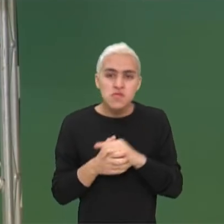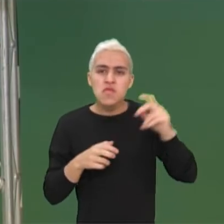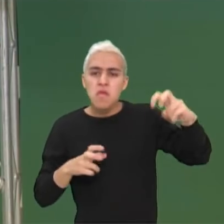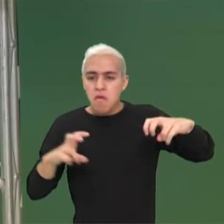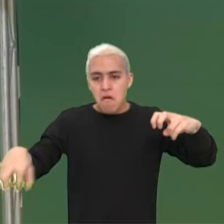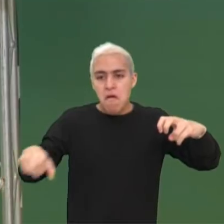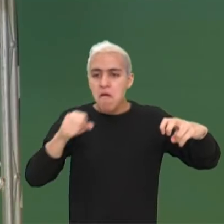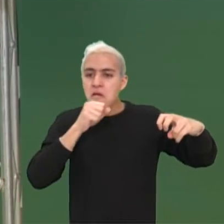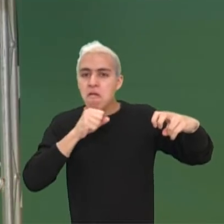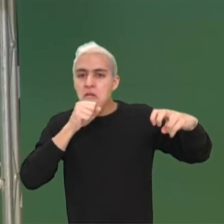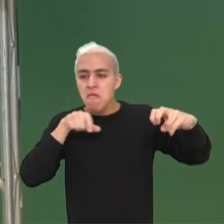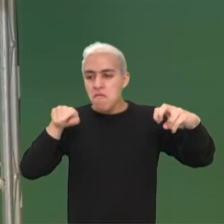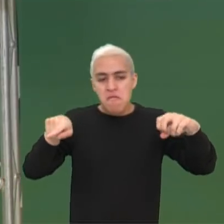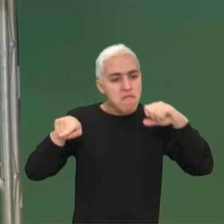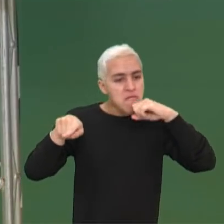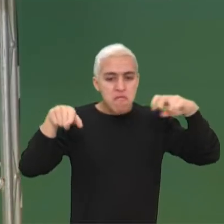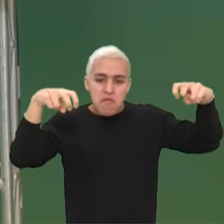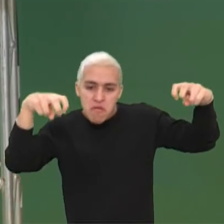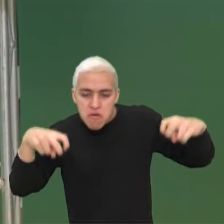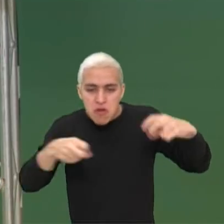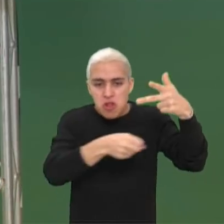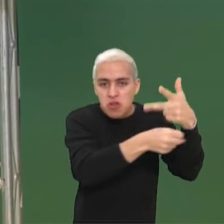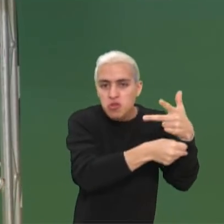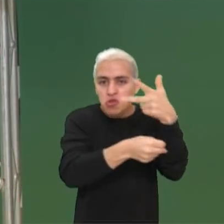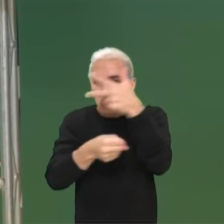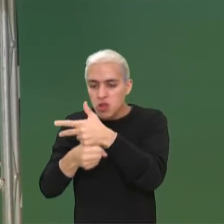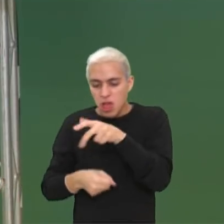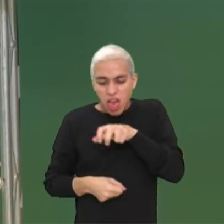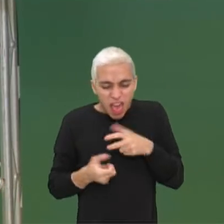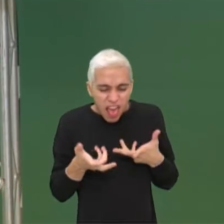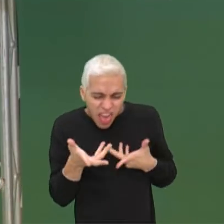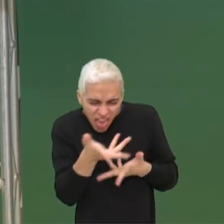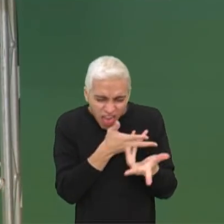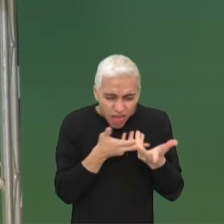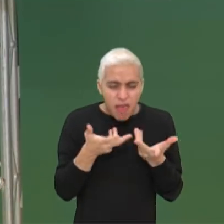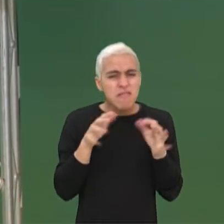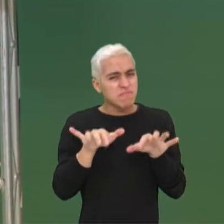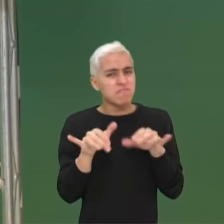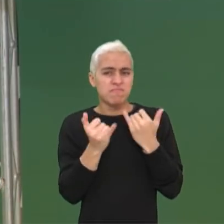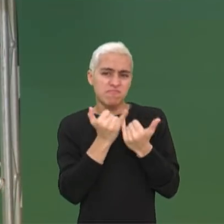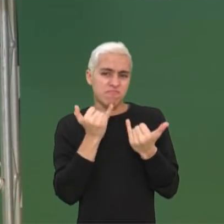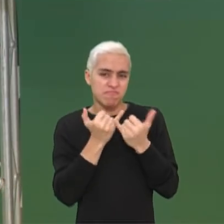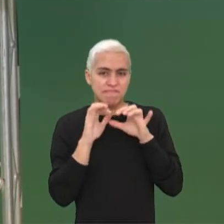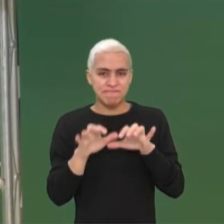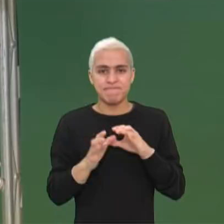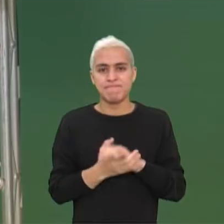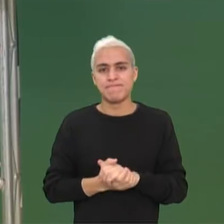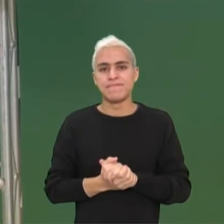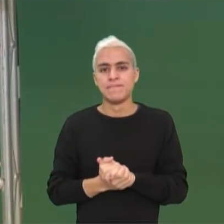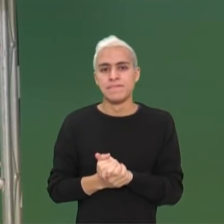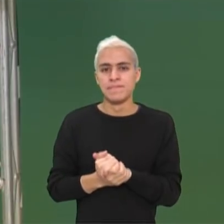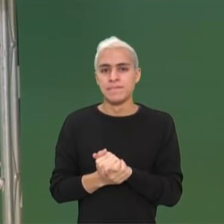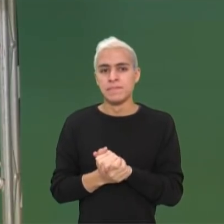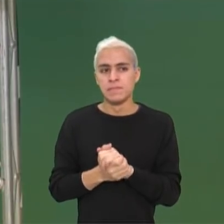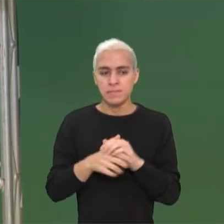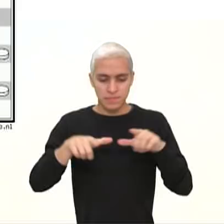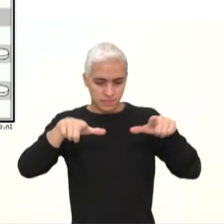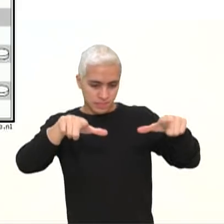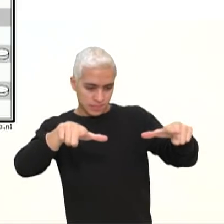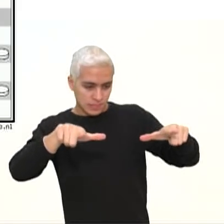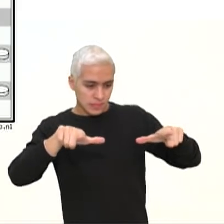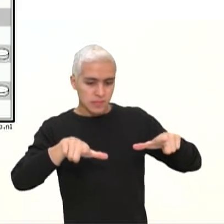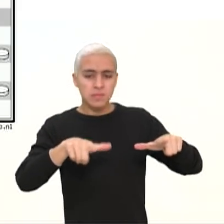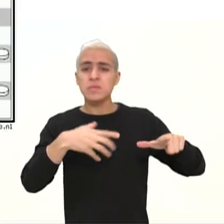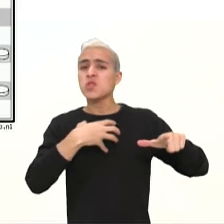mais velhas. Então, isso é uma representação de um jogo antigo, né, um jogo de tabuleiro também. A representação pode variar